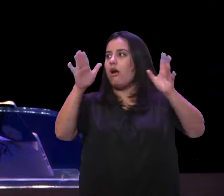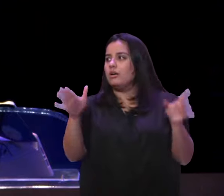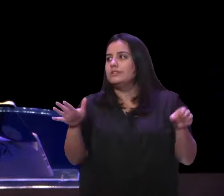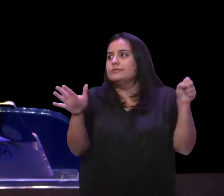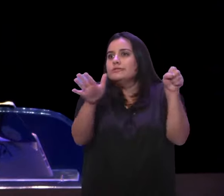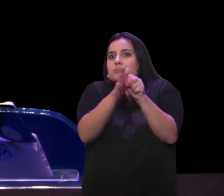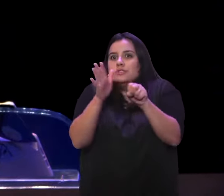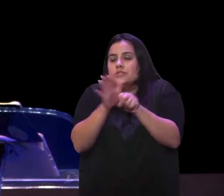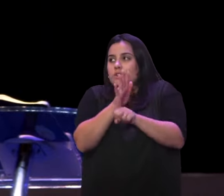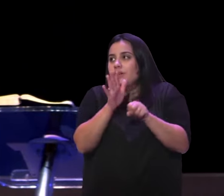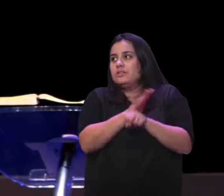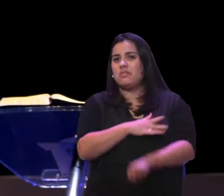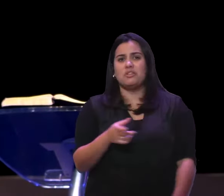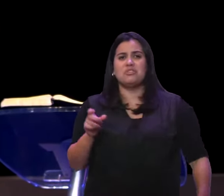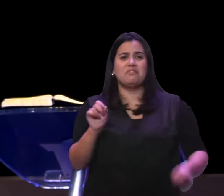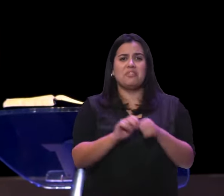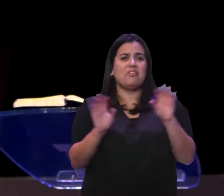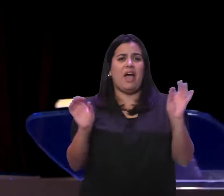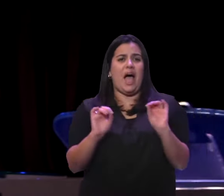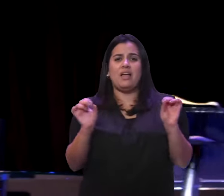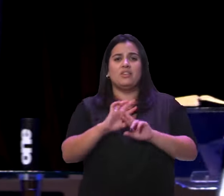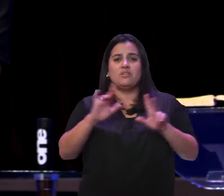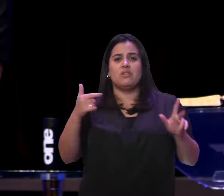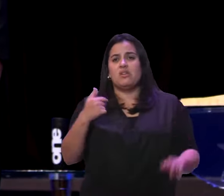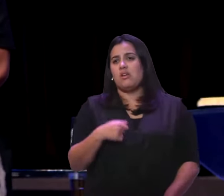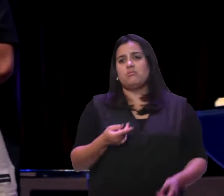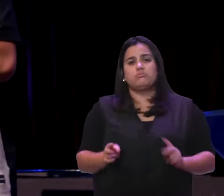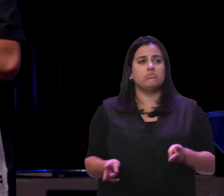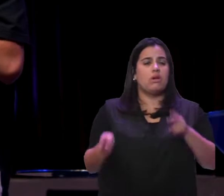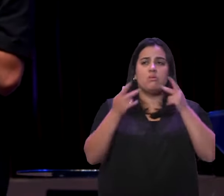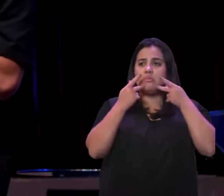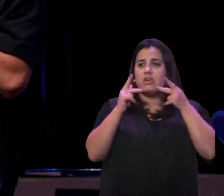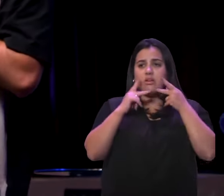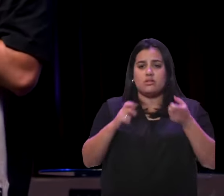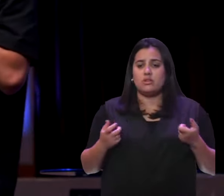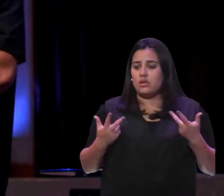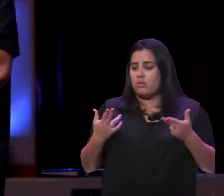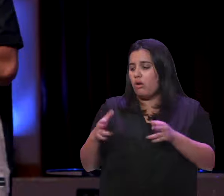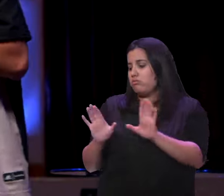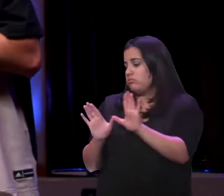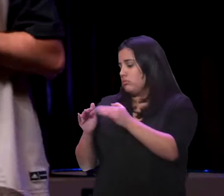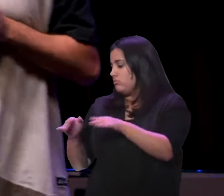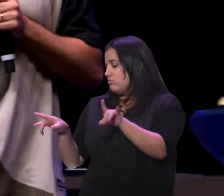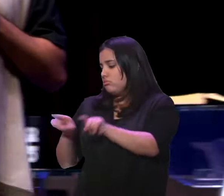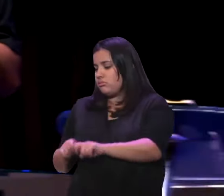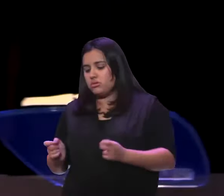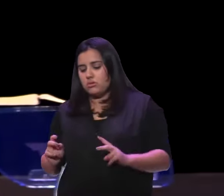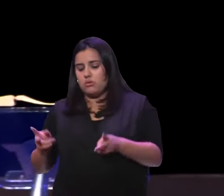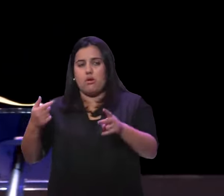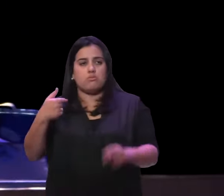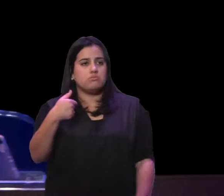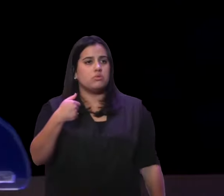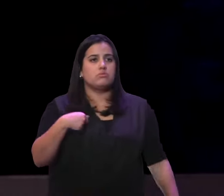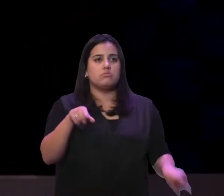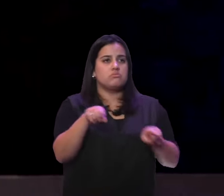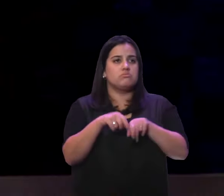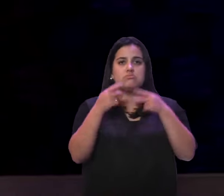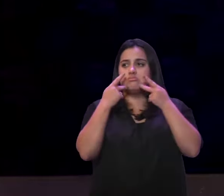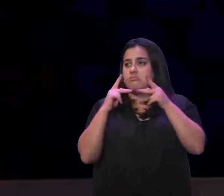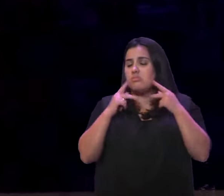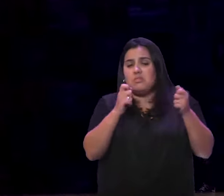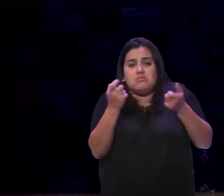gente não está fazendo nada de diferente. Eu continuo pregando do mesmo jeito, a minha equipe continua a mesma, eu continuo falando as mesmas